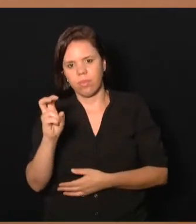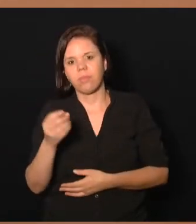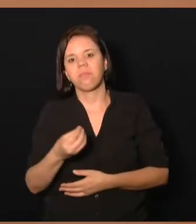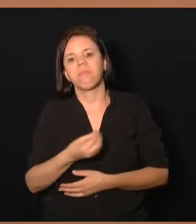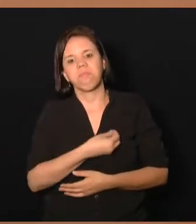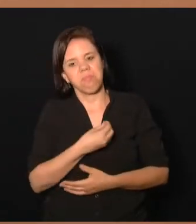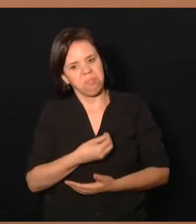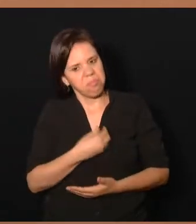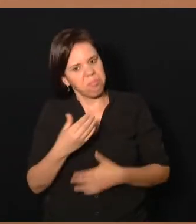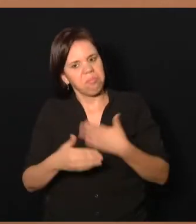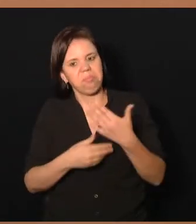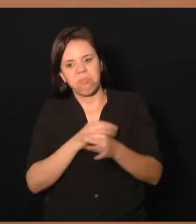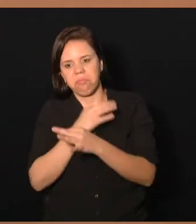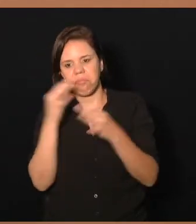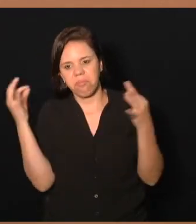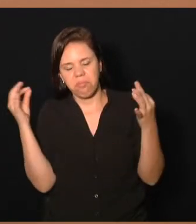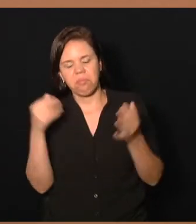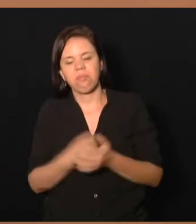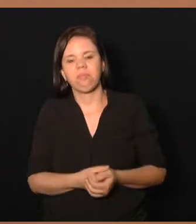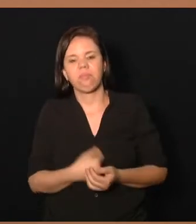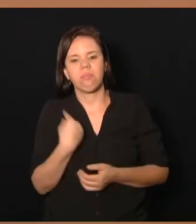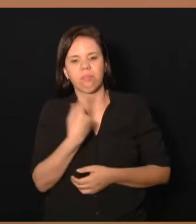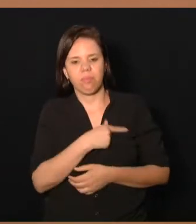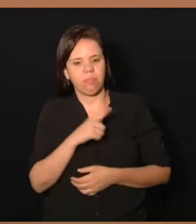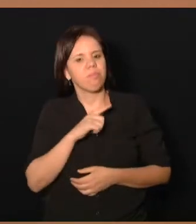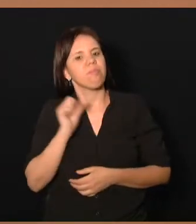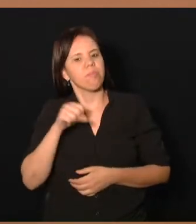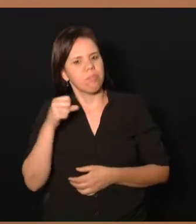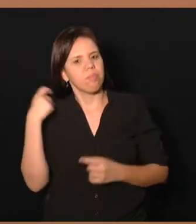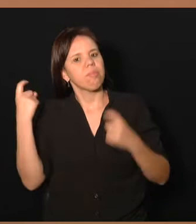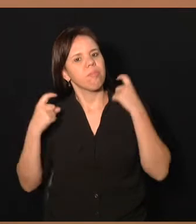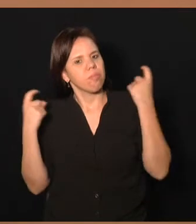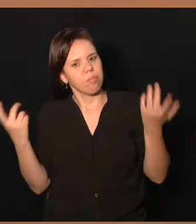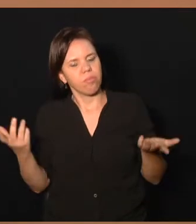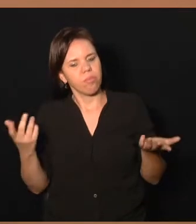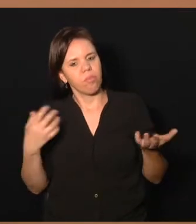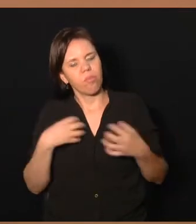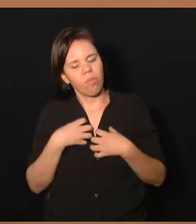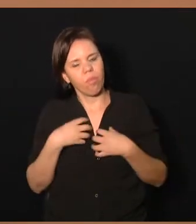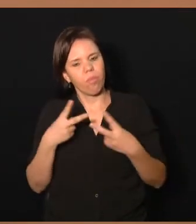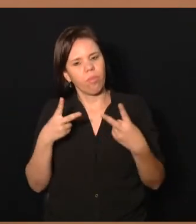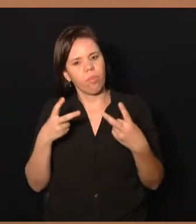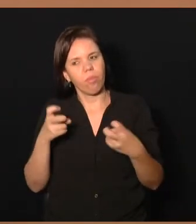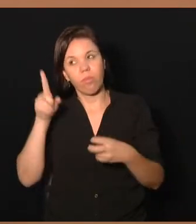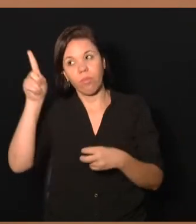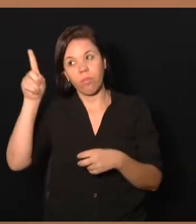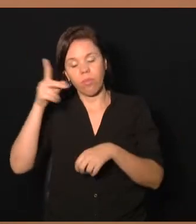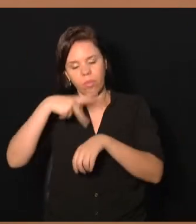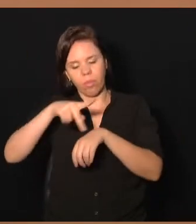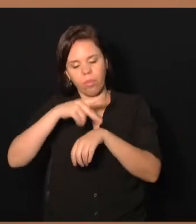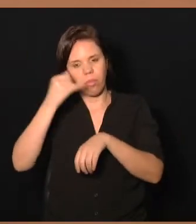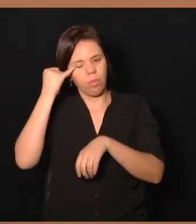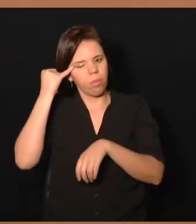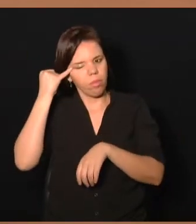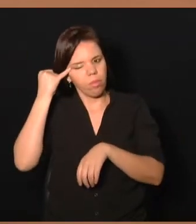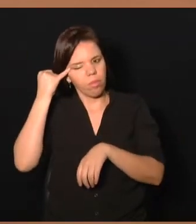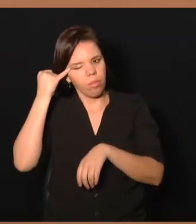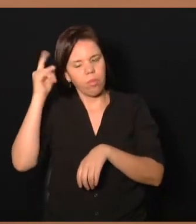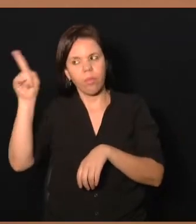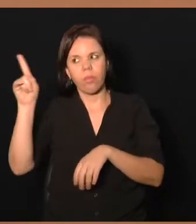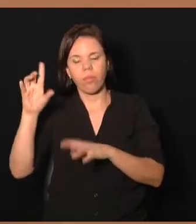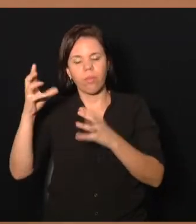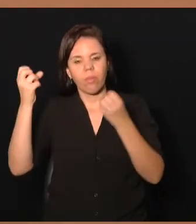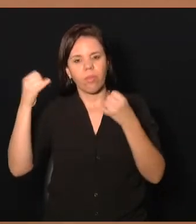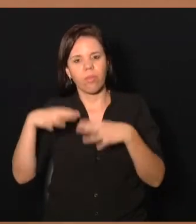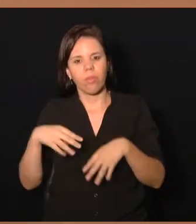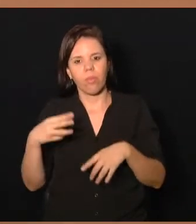vividos. E nós temos sim que nos preocuparmos. Porque eu me espelho muito no Japão. Em tudo aquilo que se diz sobre